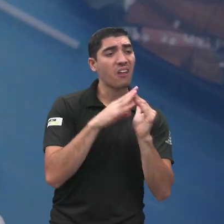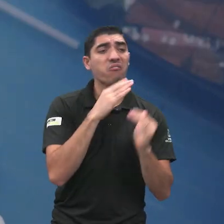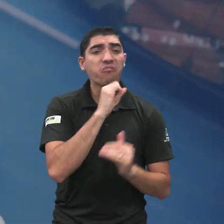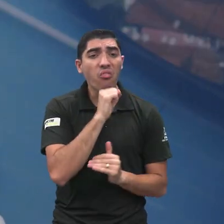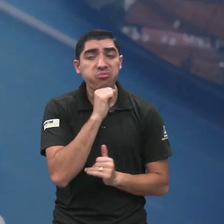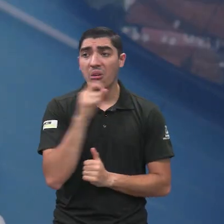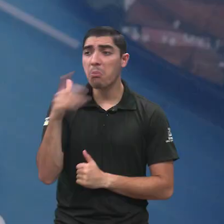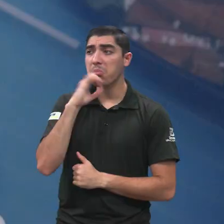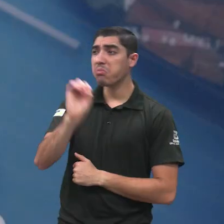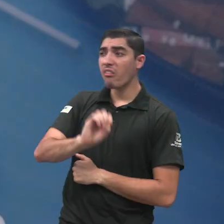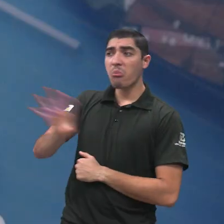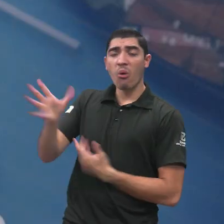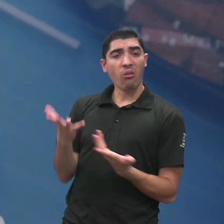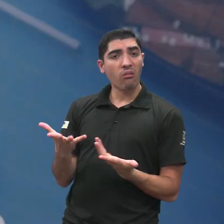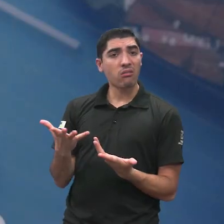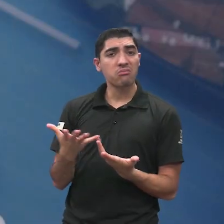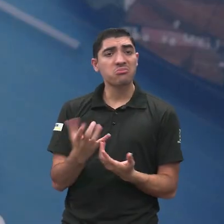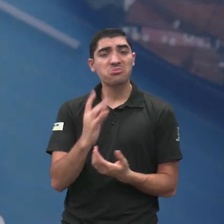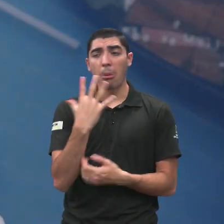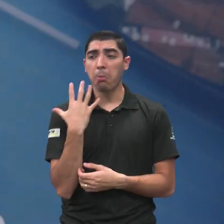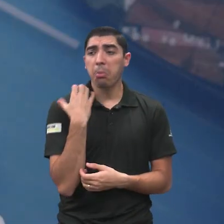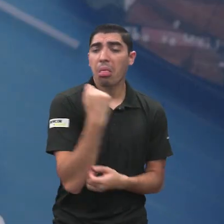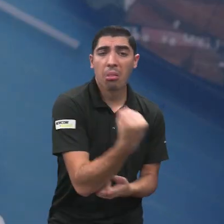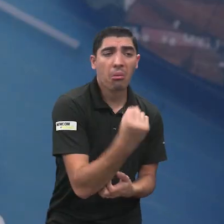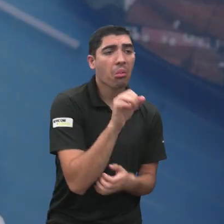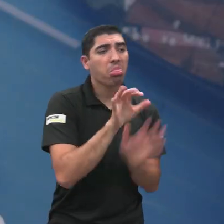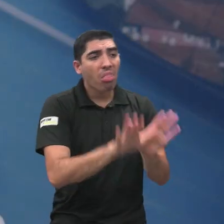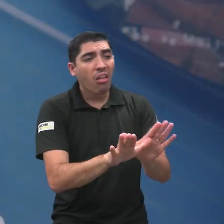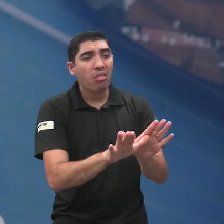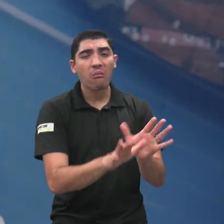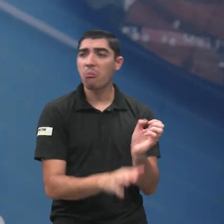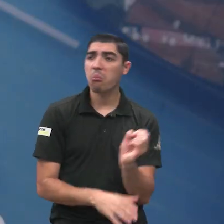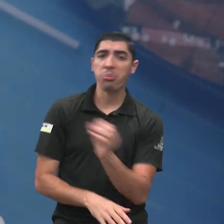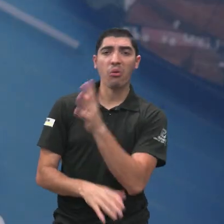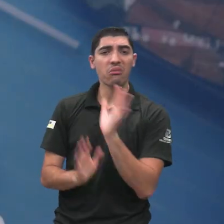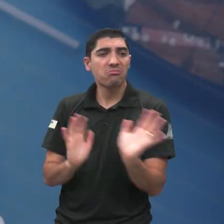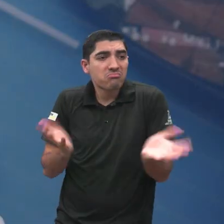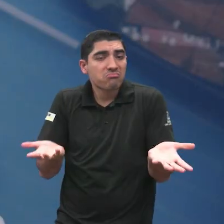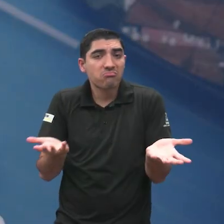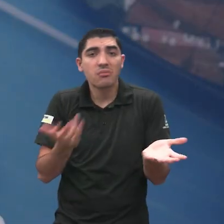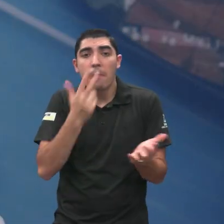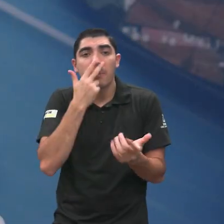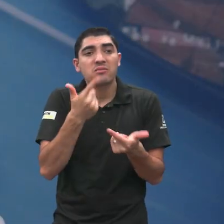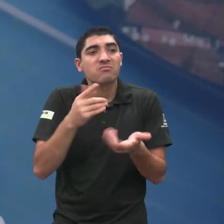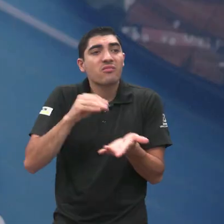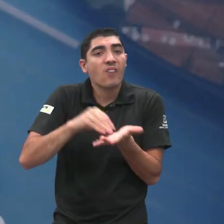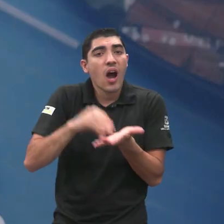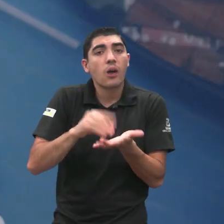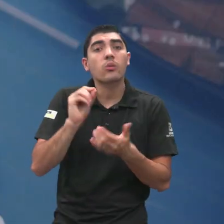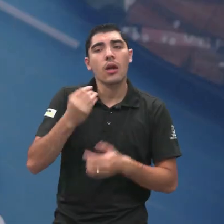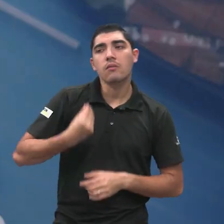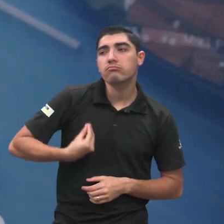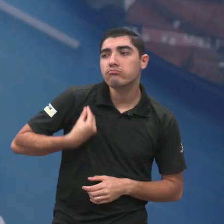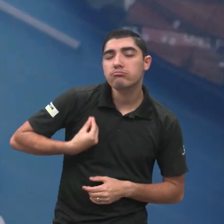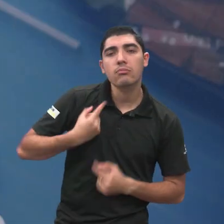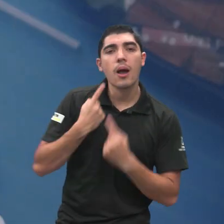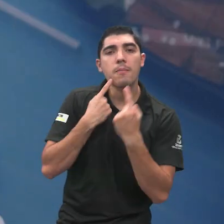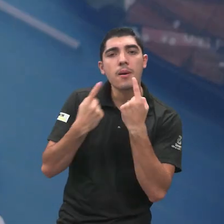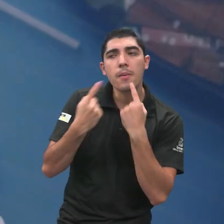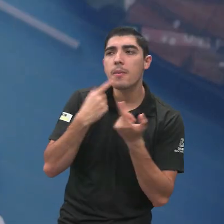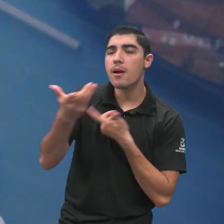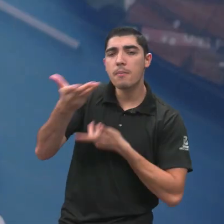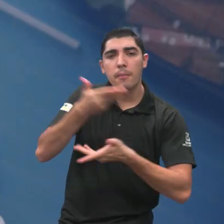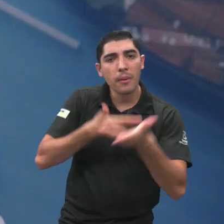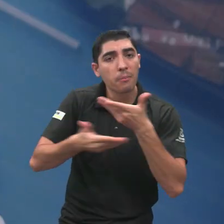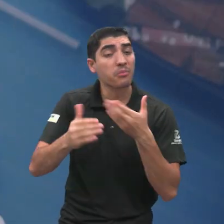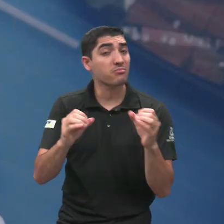buscar. Não tem aquela presença, mesmo com convivência. Então, é essa, assim, ausência de presença, né, de participação ativa, de estar